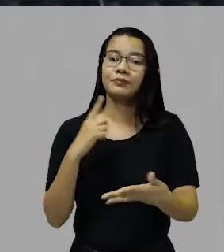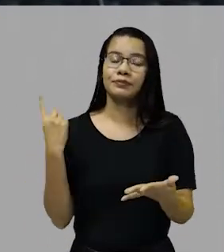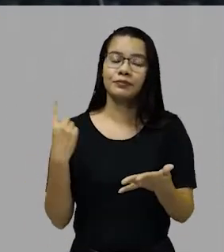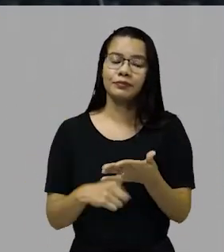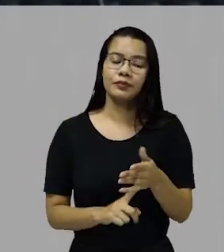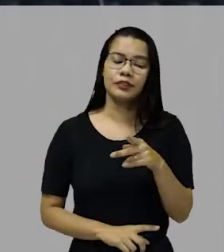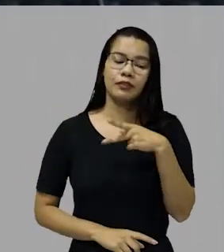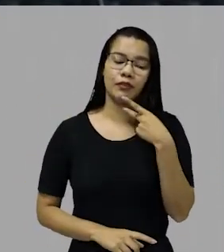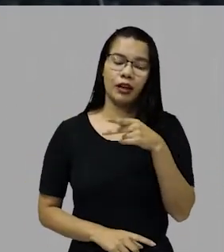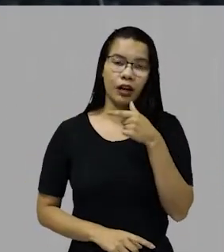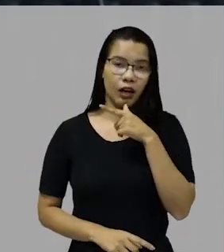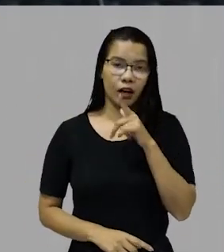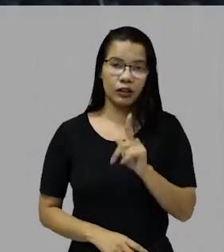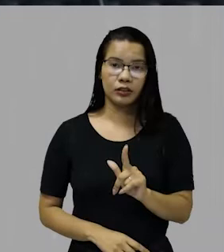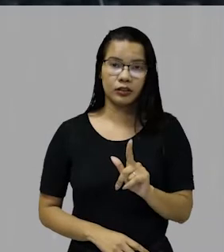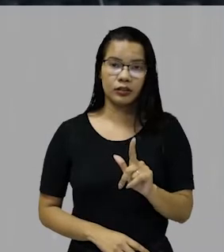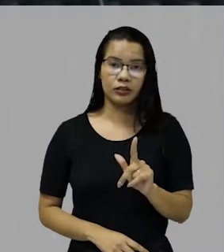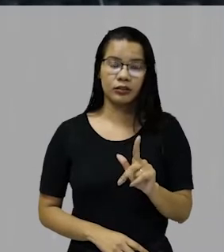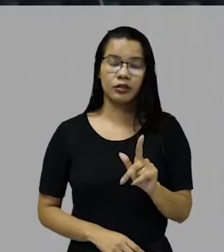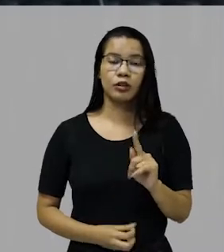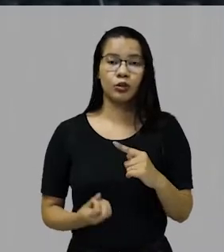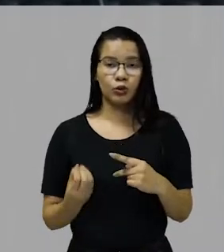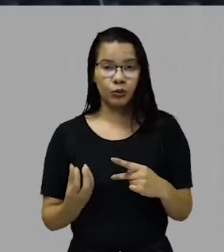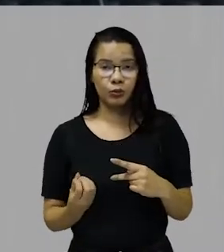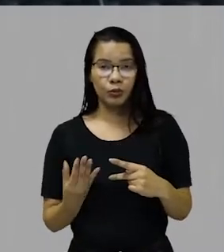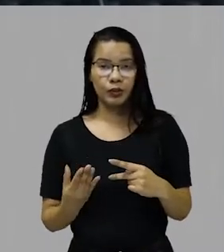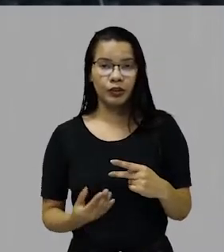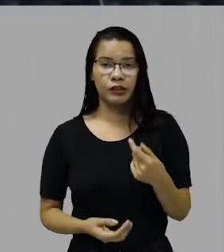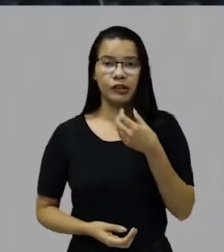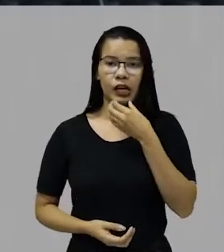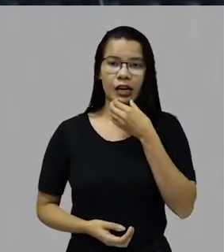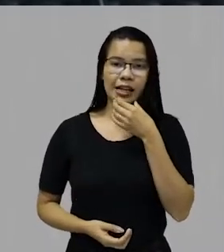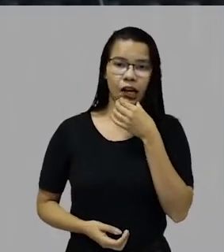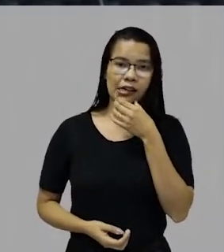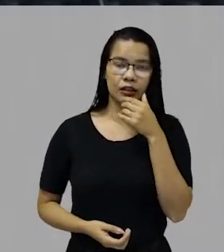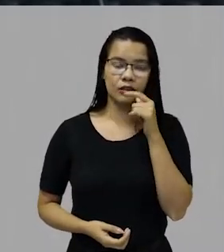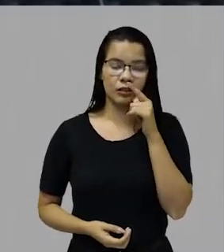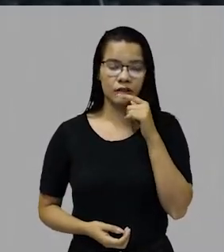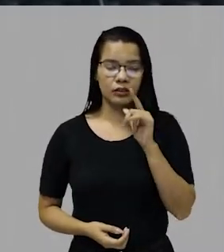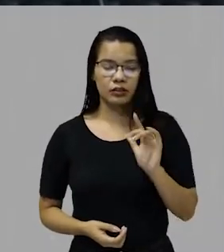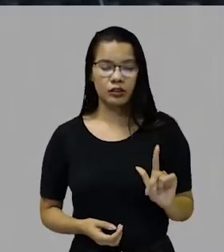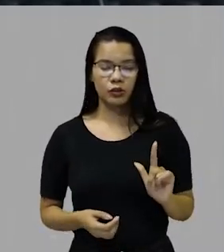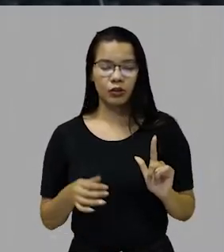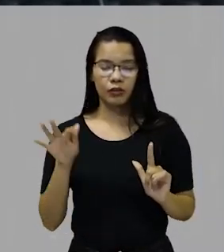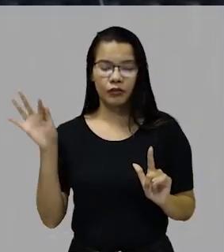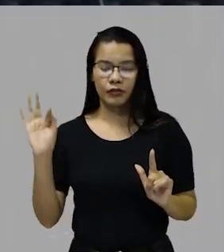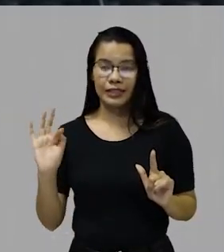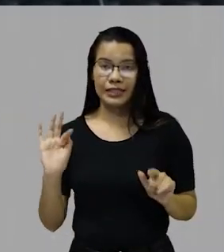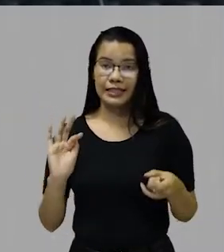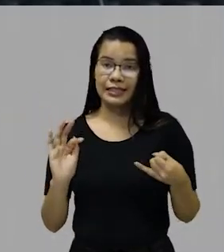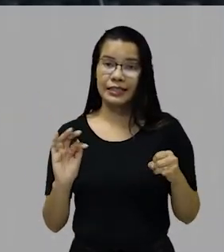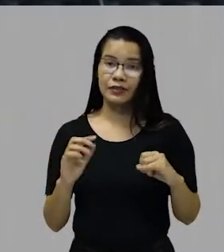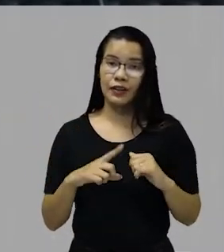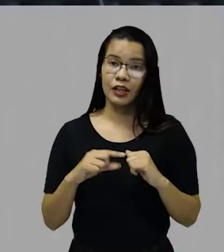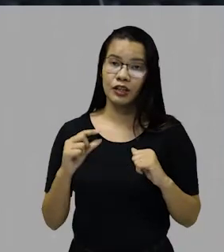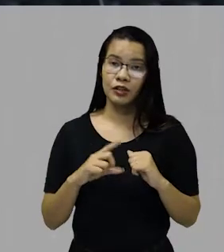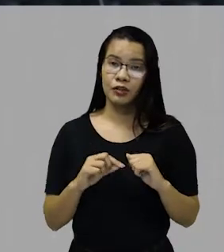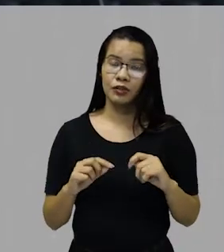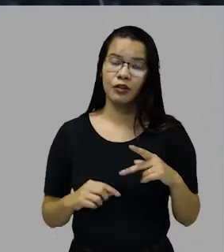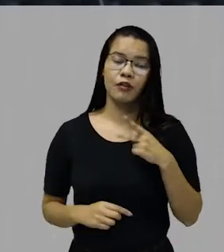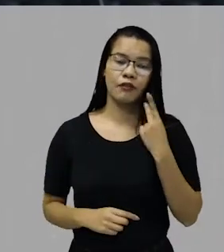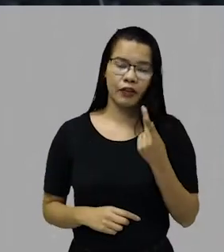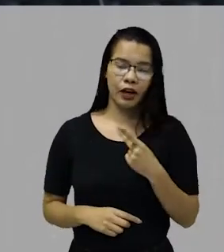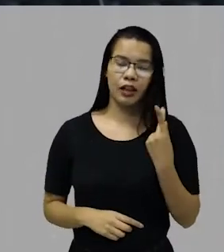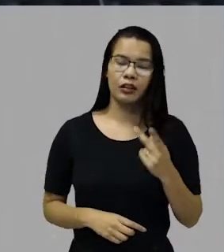Falo as línguas, né? Aí eu boto no plural, inglês e francesa. Ou, se tiver artigo, aí eu deixo no singular. Falo